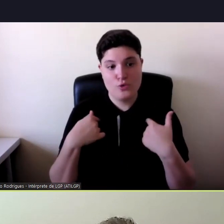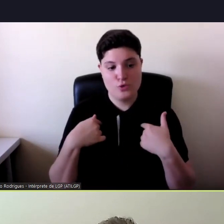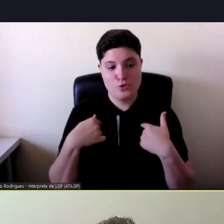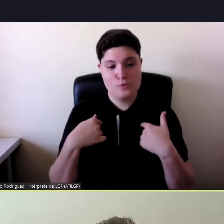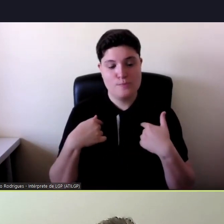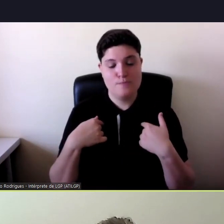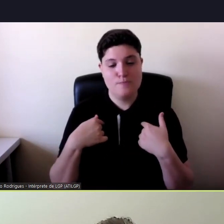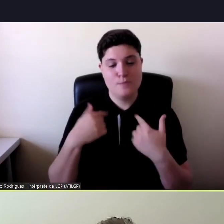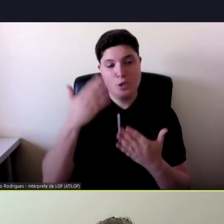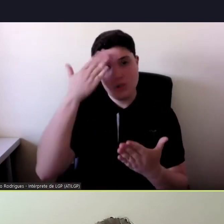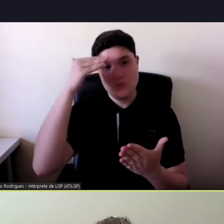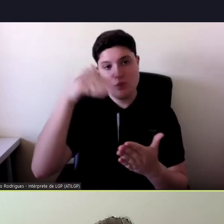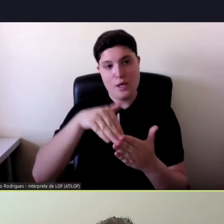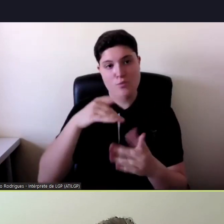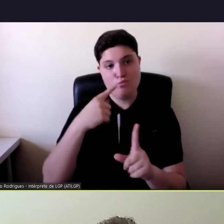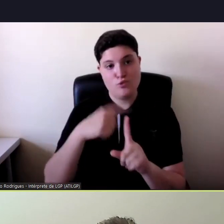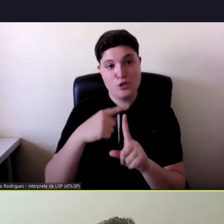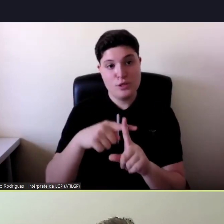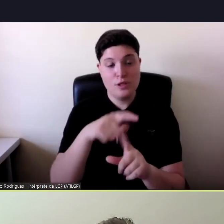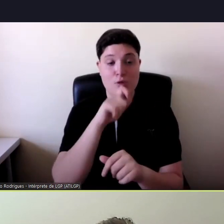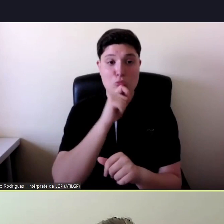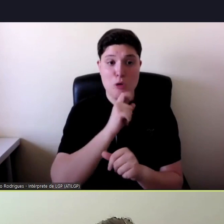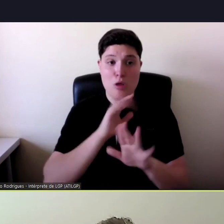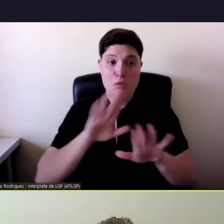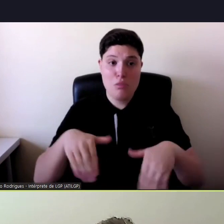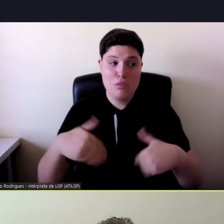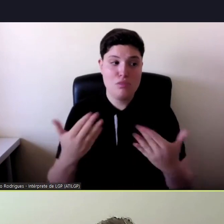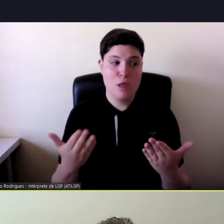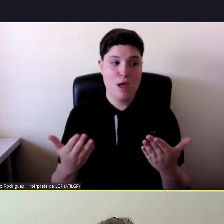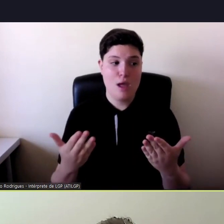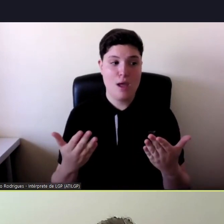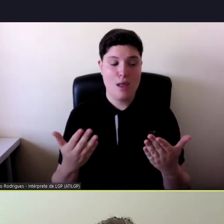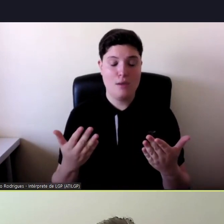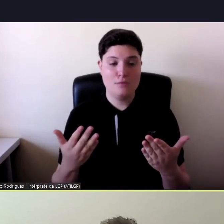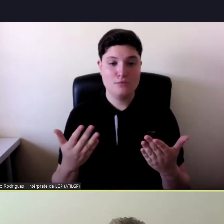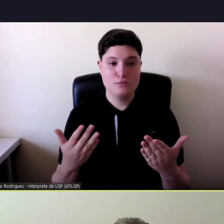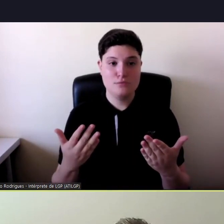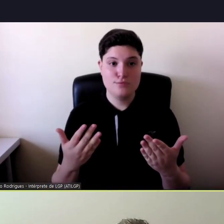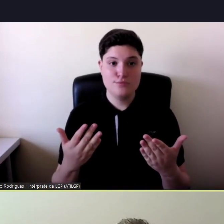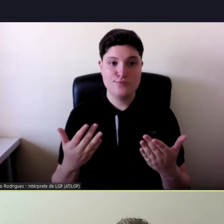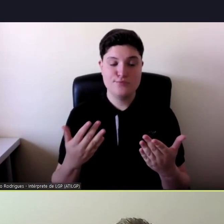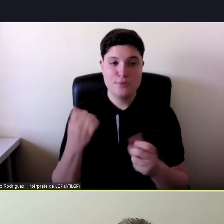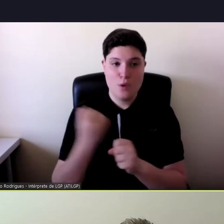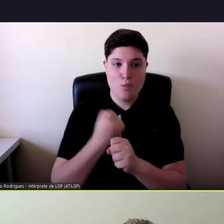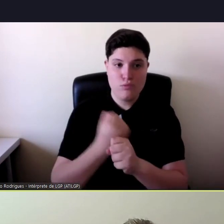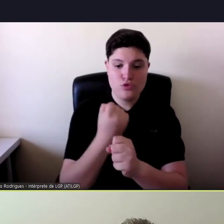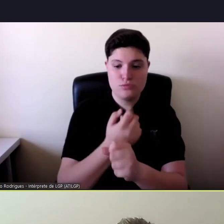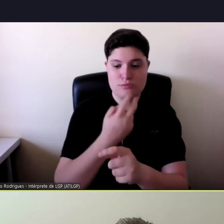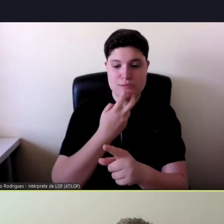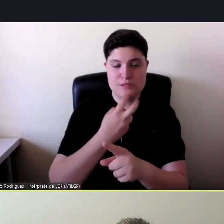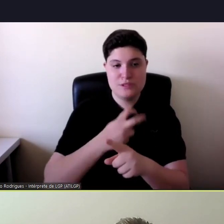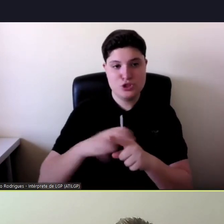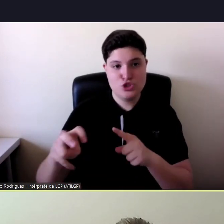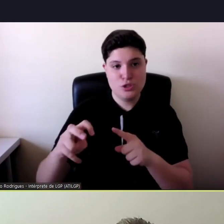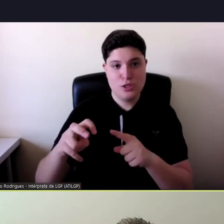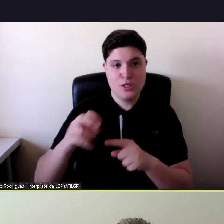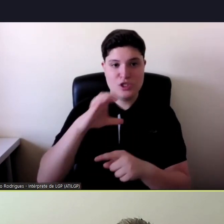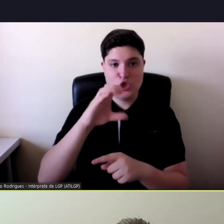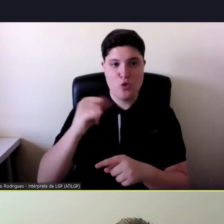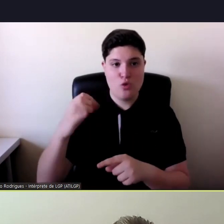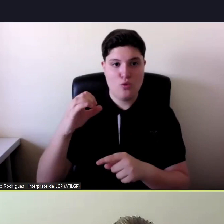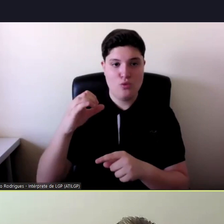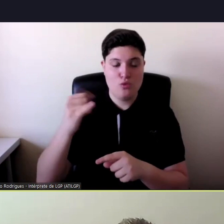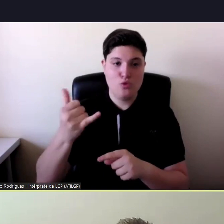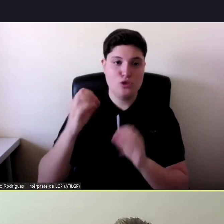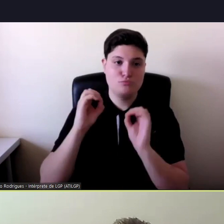esse bem global, essa característica, a característica mais importante do nosso planeta, que distingue todos os outros, ao não